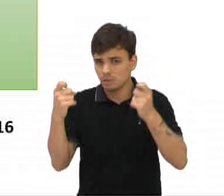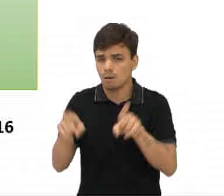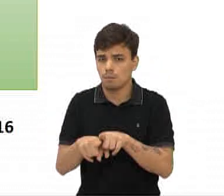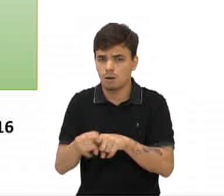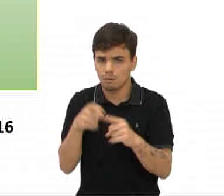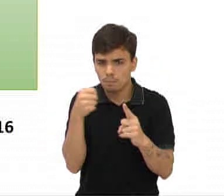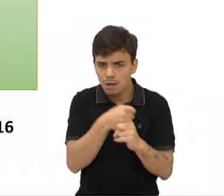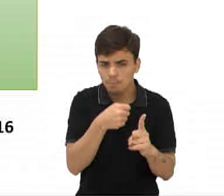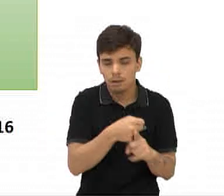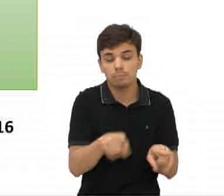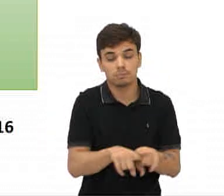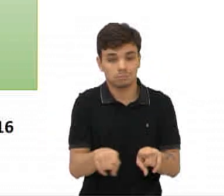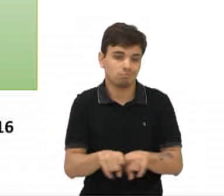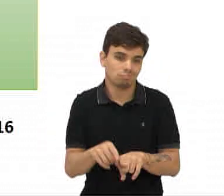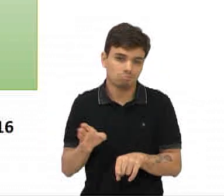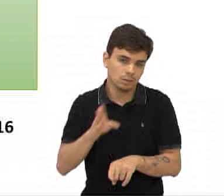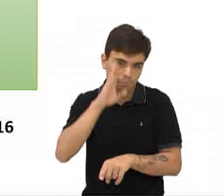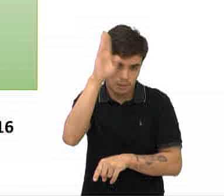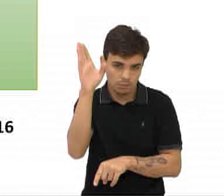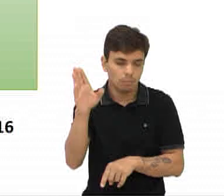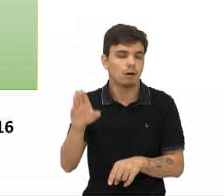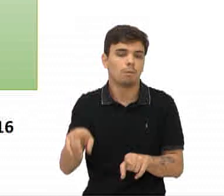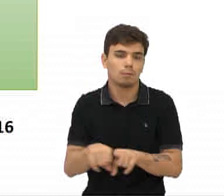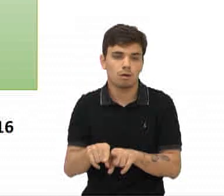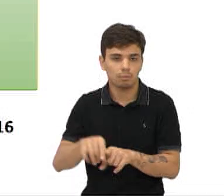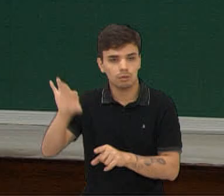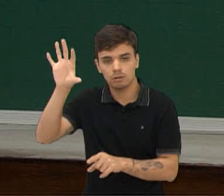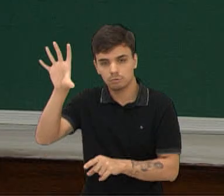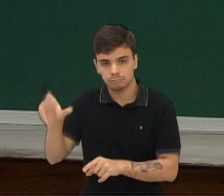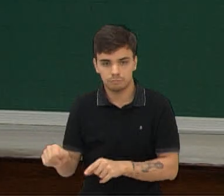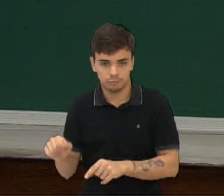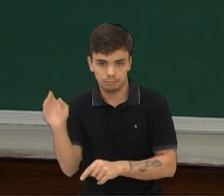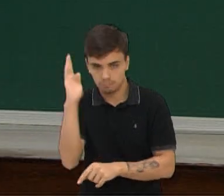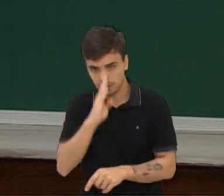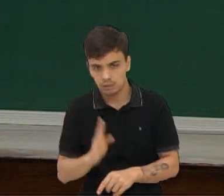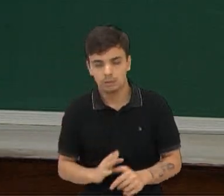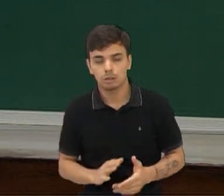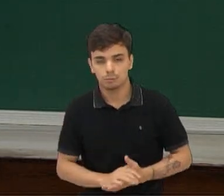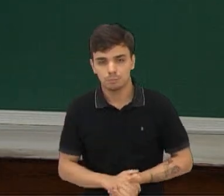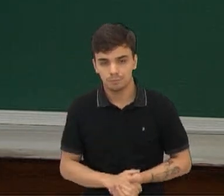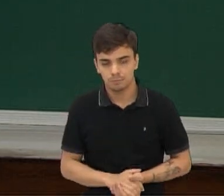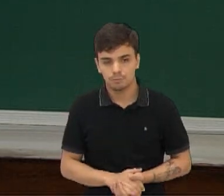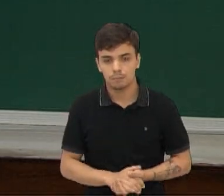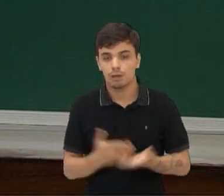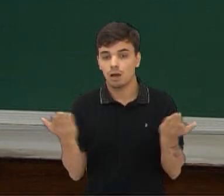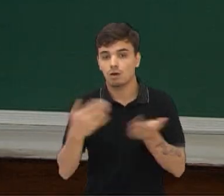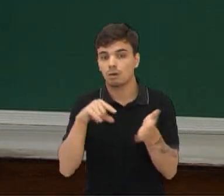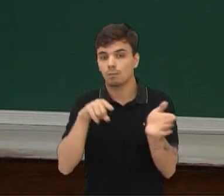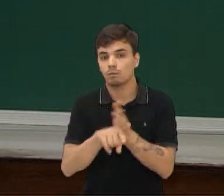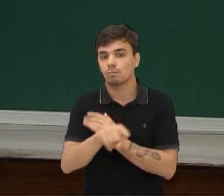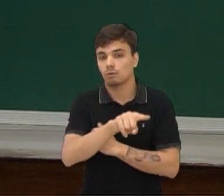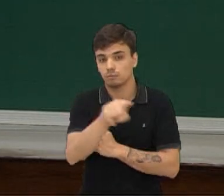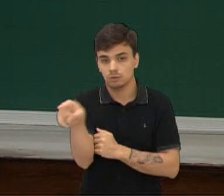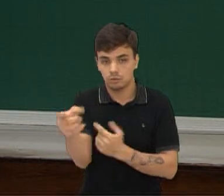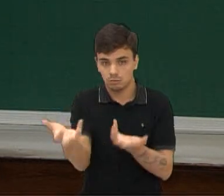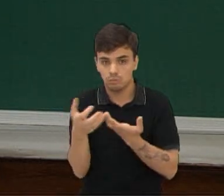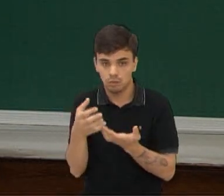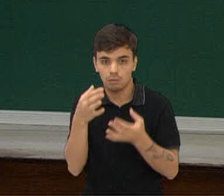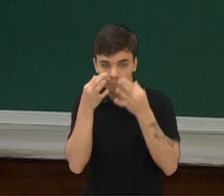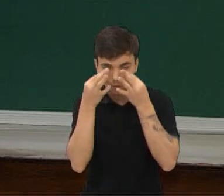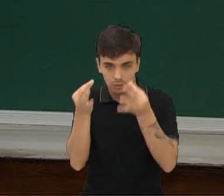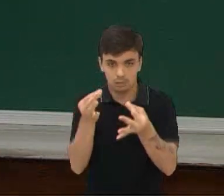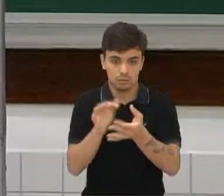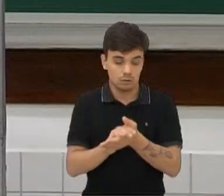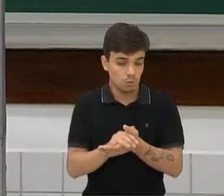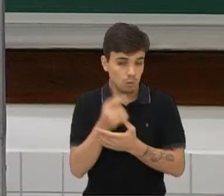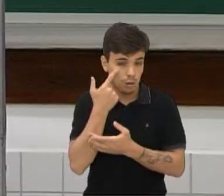as principais vítimas fiéis afro-brasileiros. Agora uma pergunta para você, e eu quero que você preste atenção nisso,